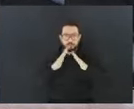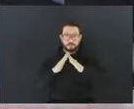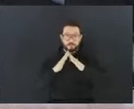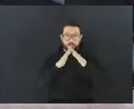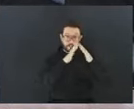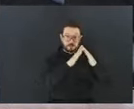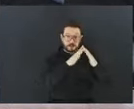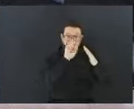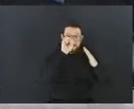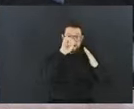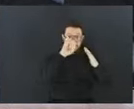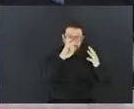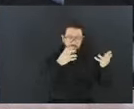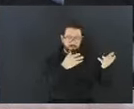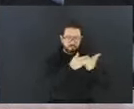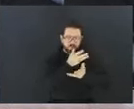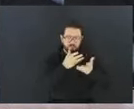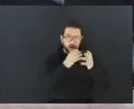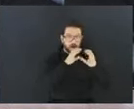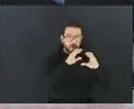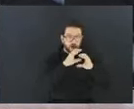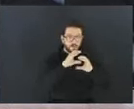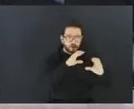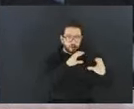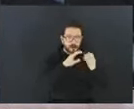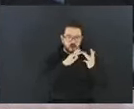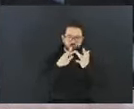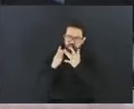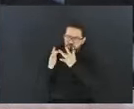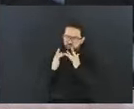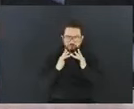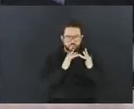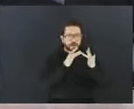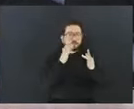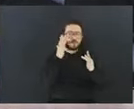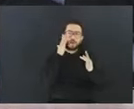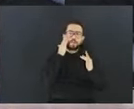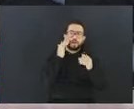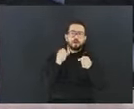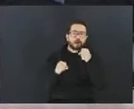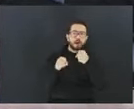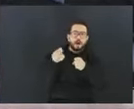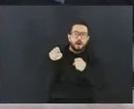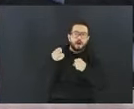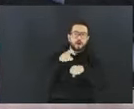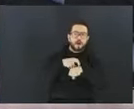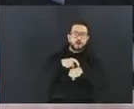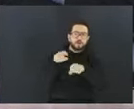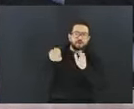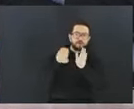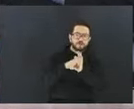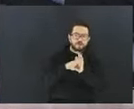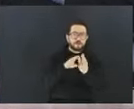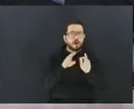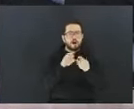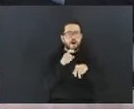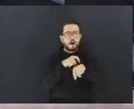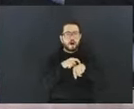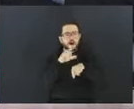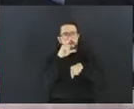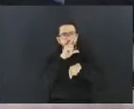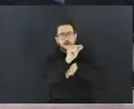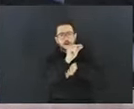de comunicação, interagindo, sabendo qual é o carro do vizinho, que horas ele chega, que horas ele sai, vendo um movimento diferente e